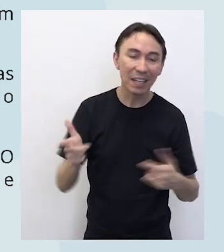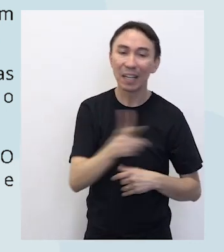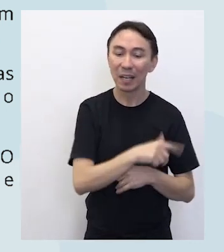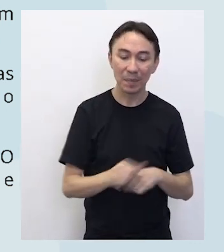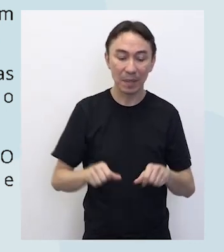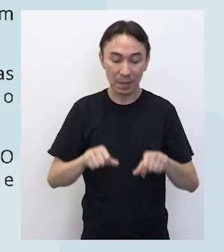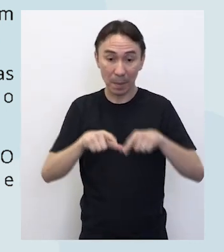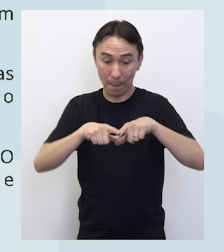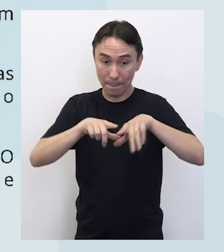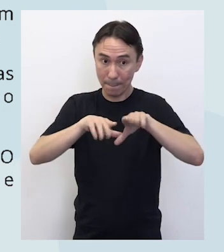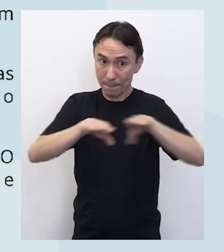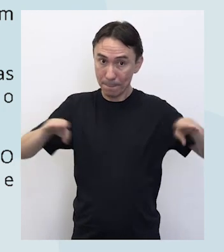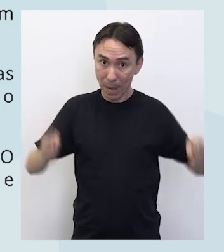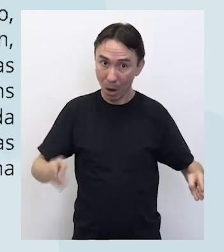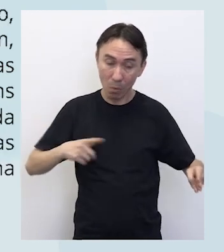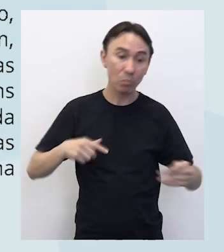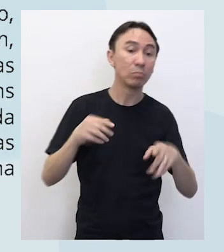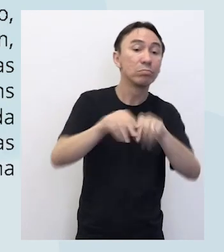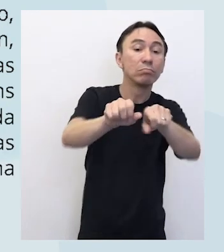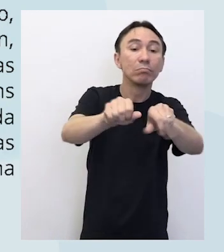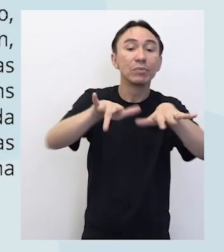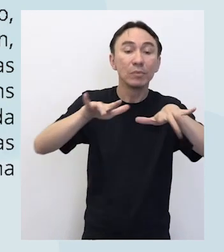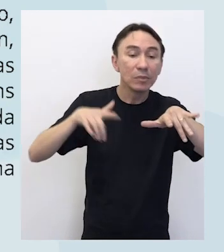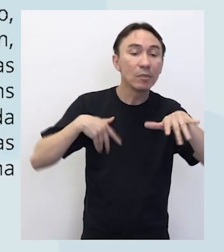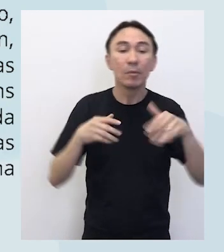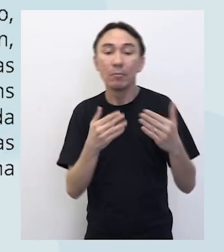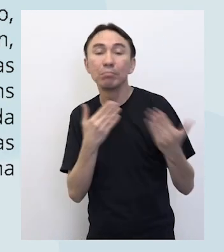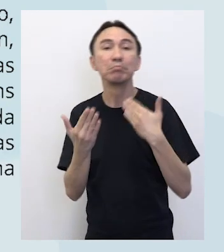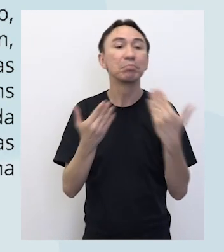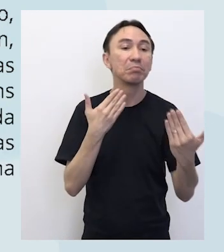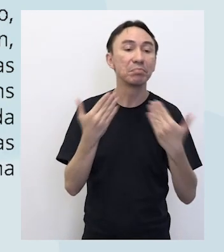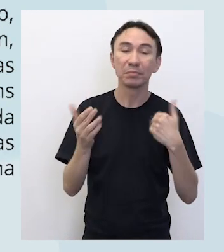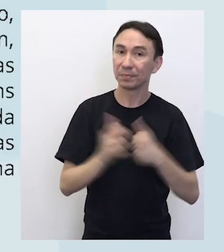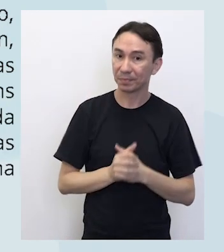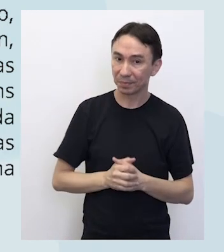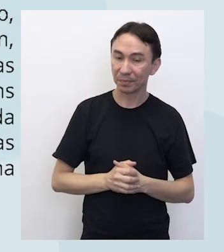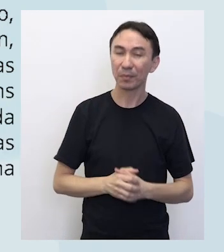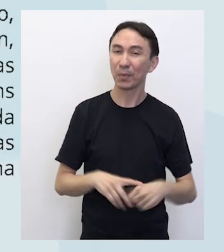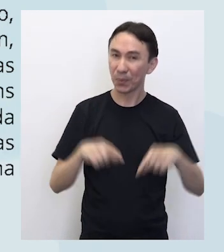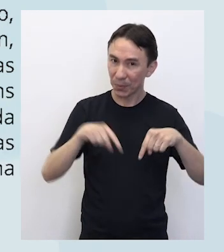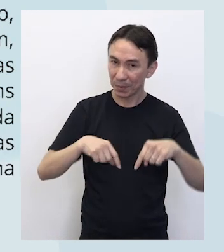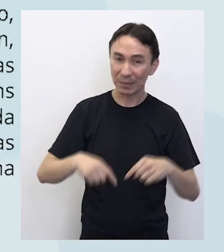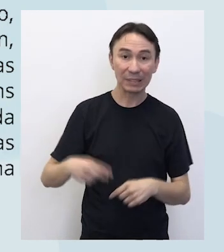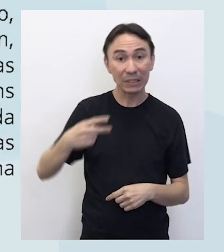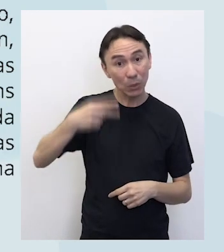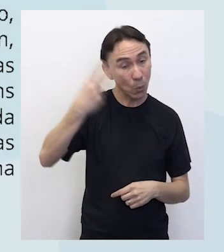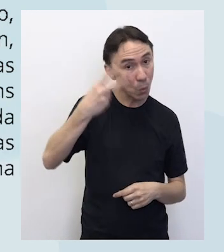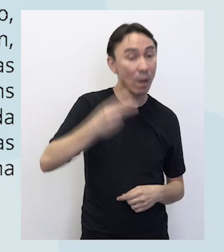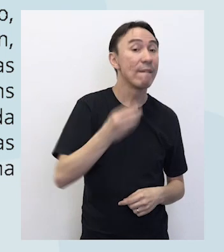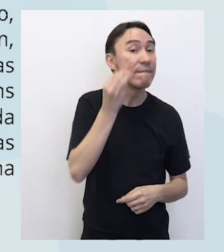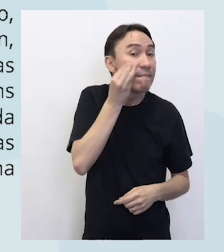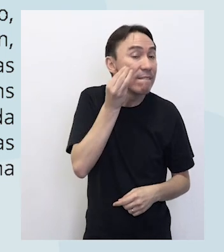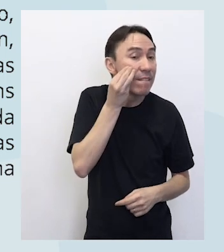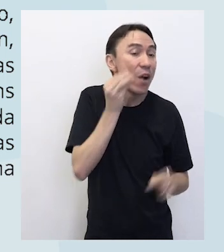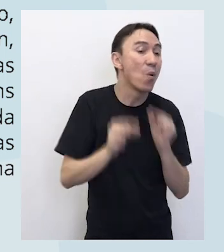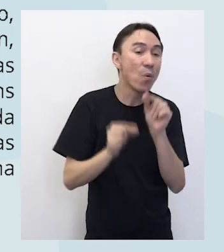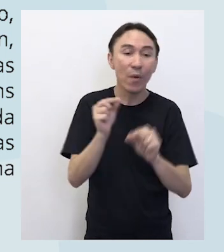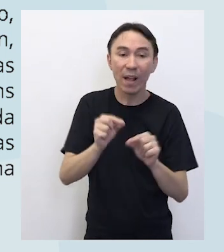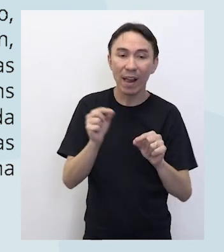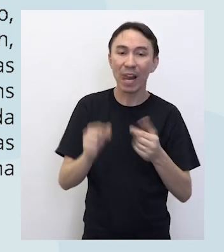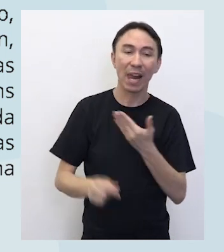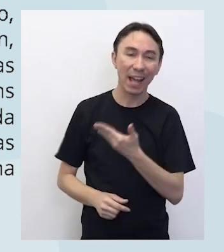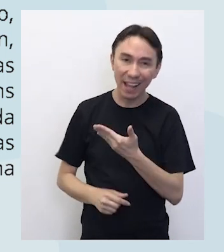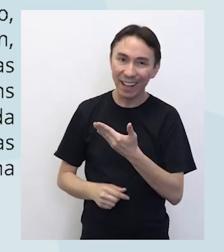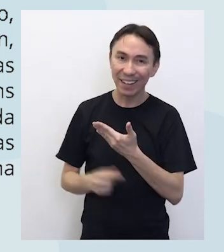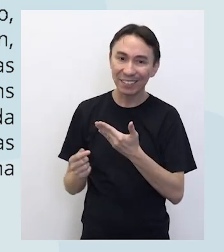todo. Certo? Então, gente, o segundo desafio da aula de hoje, né, segundo e último desafio da nossa aula, é um processo de